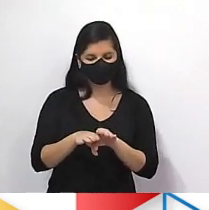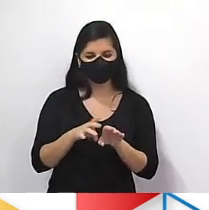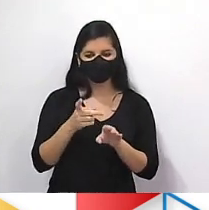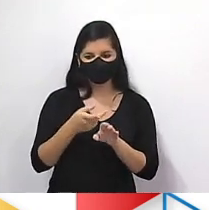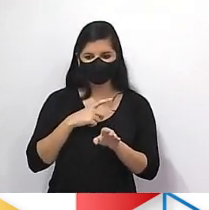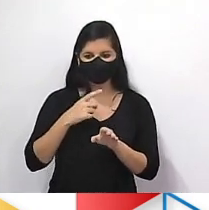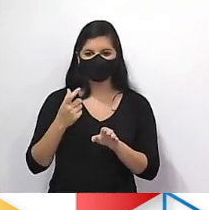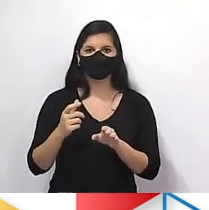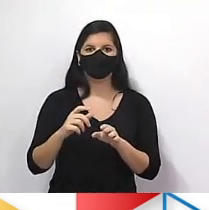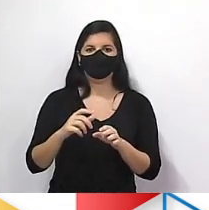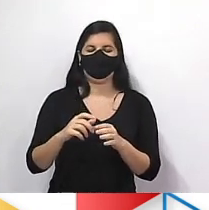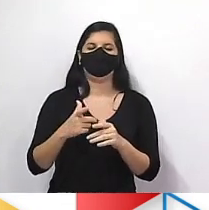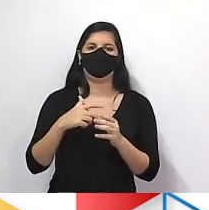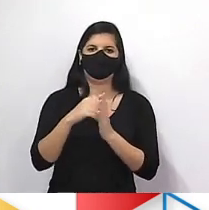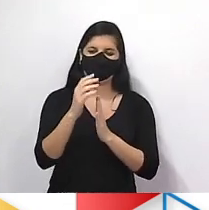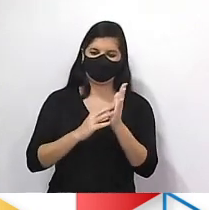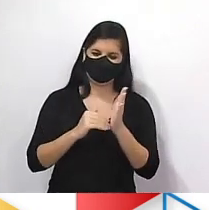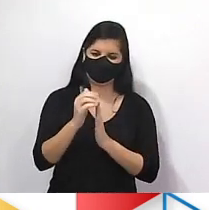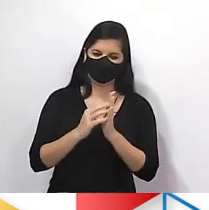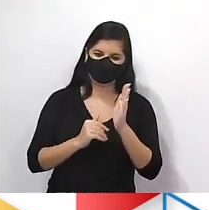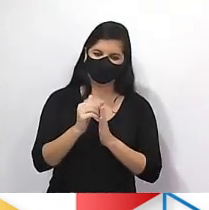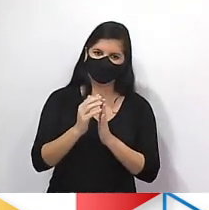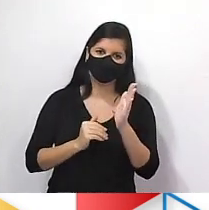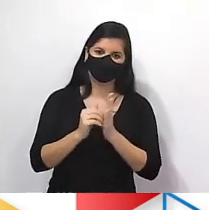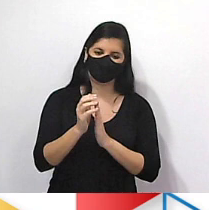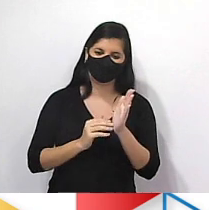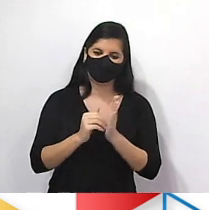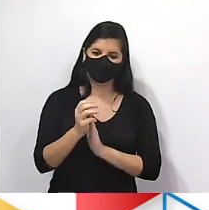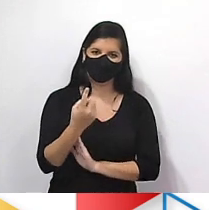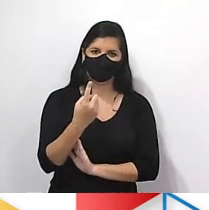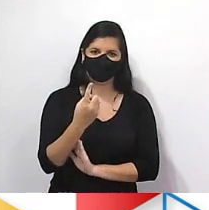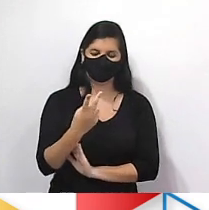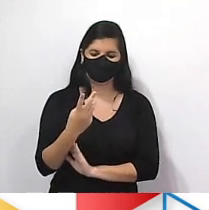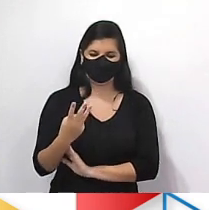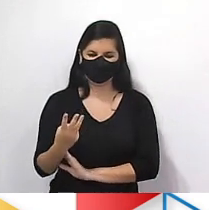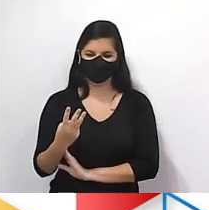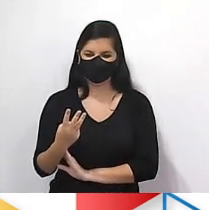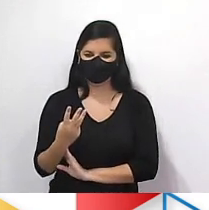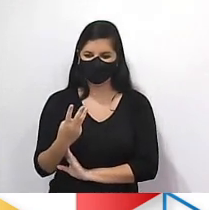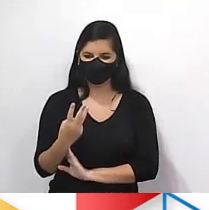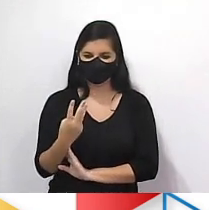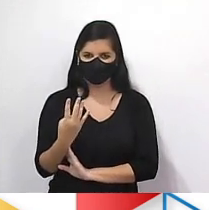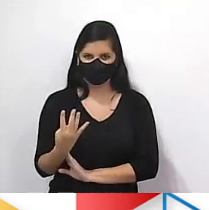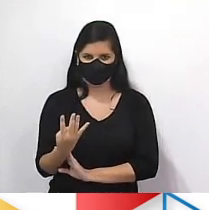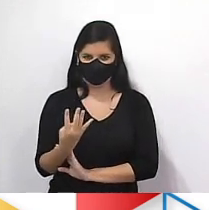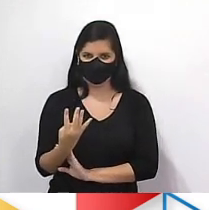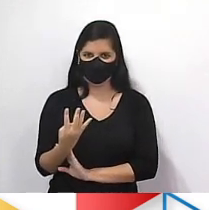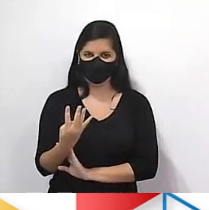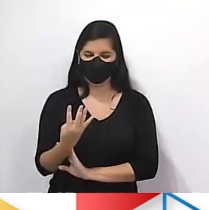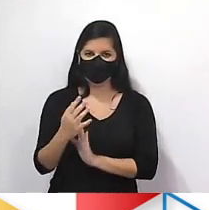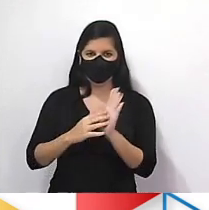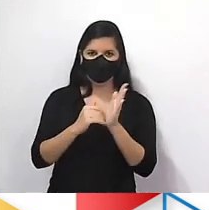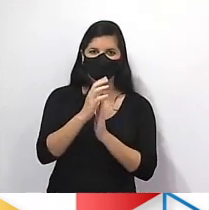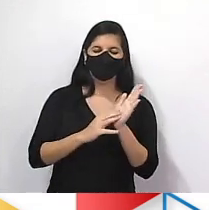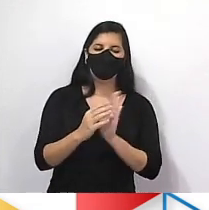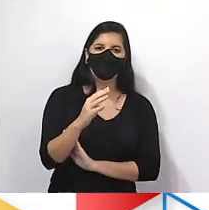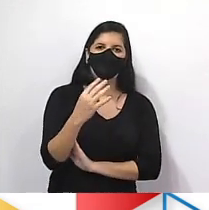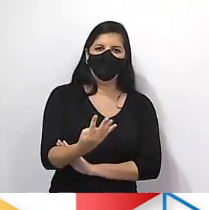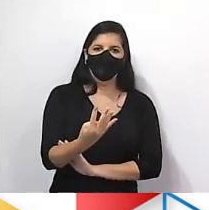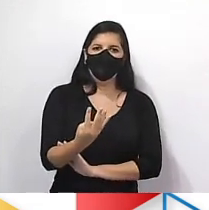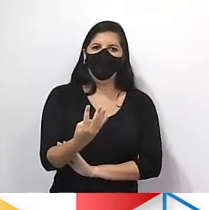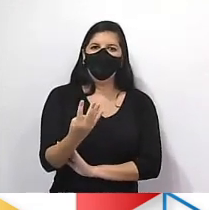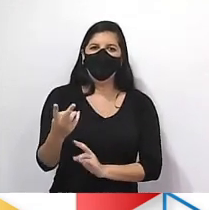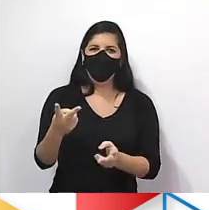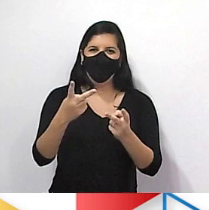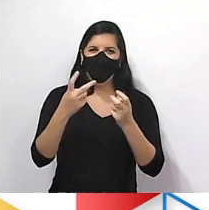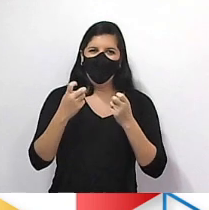sendo subdivididas aí. Se por acaso eu pintasse parte dessa figura, ó, pintei essa parte. Ora,